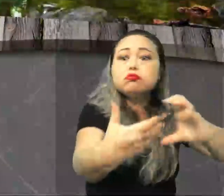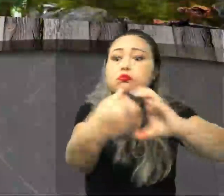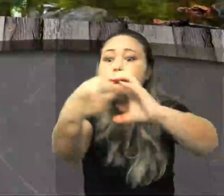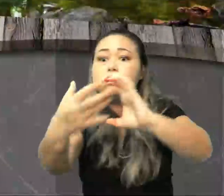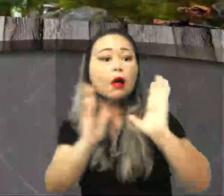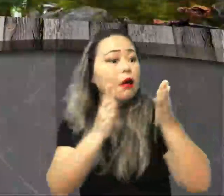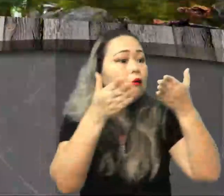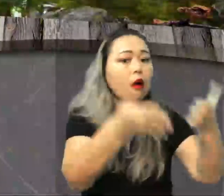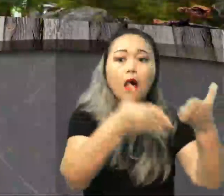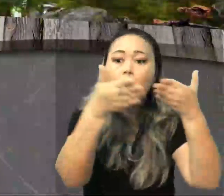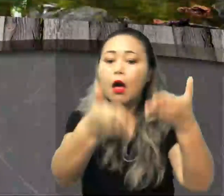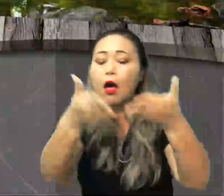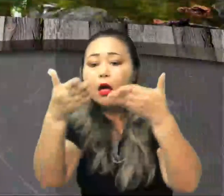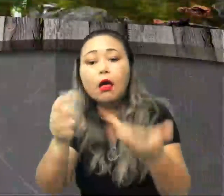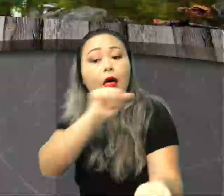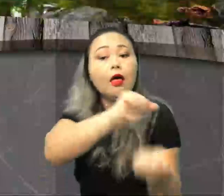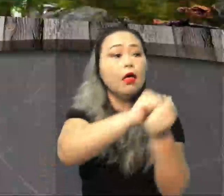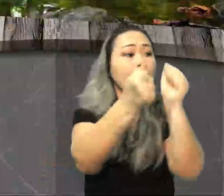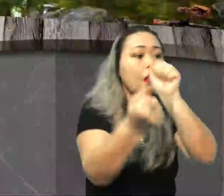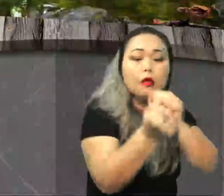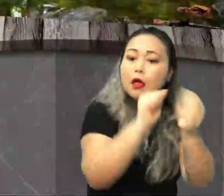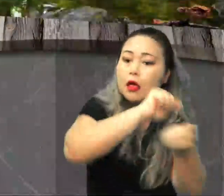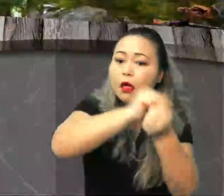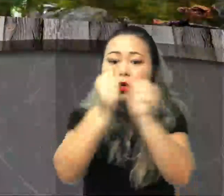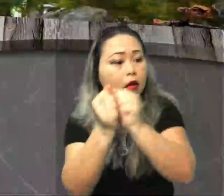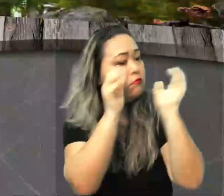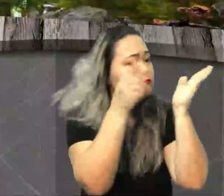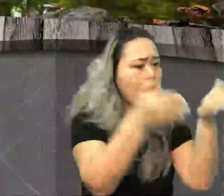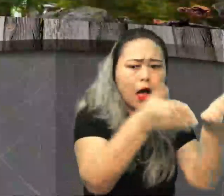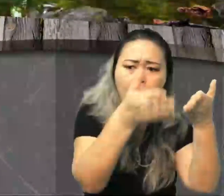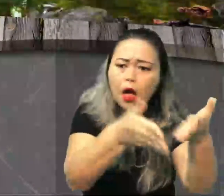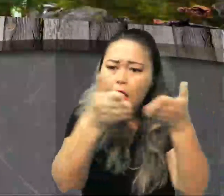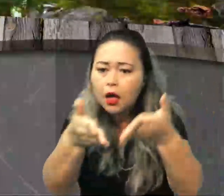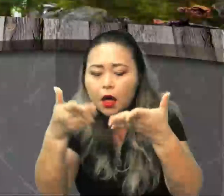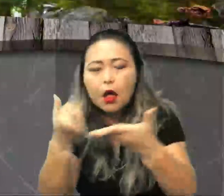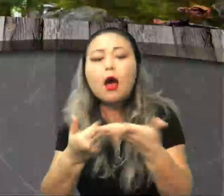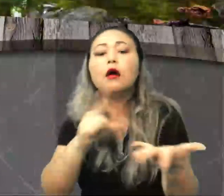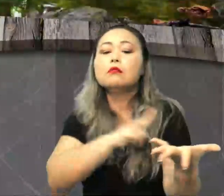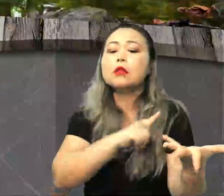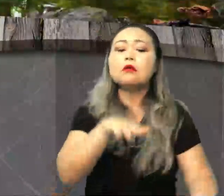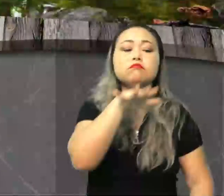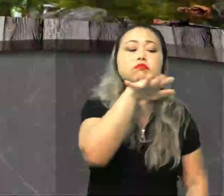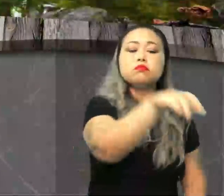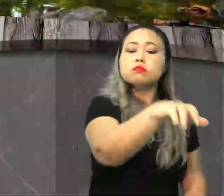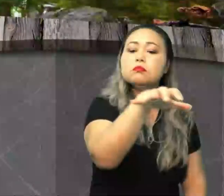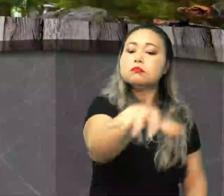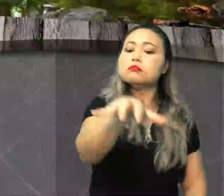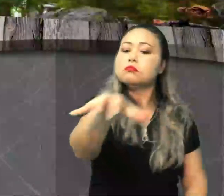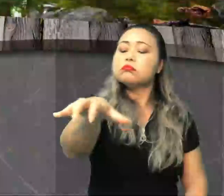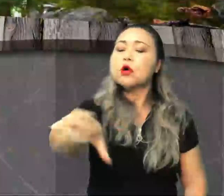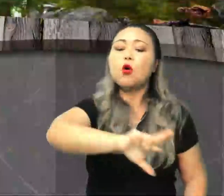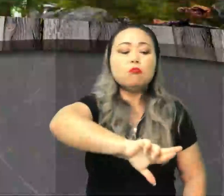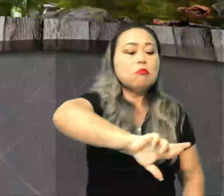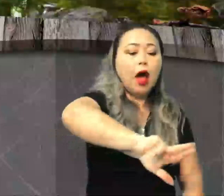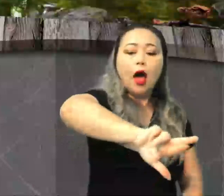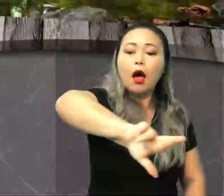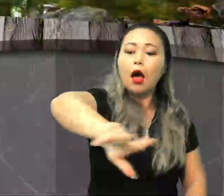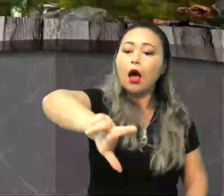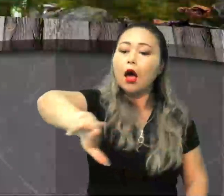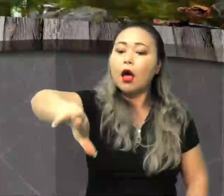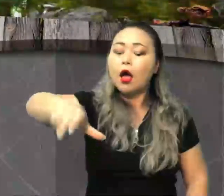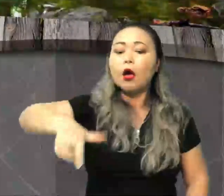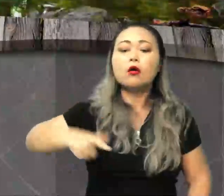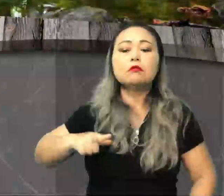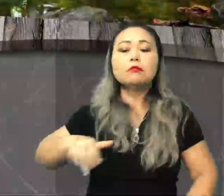características específicas, adaptações específicas para estarem ocupando diferentes